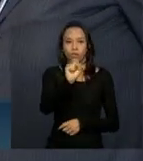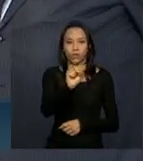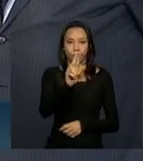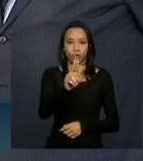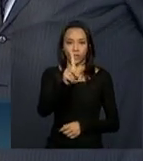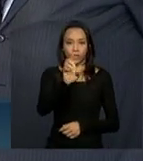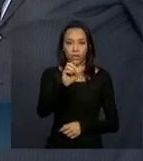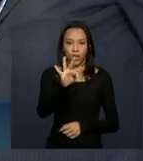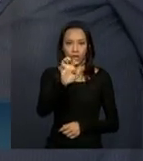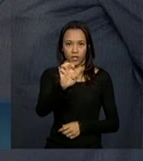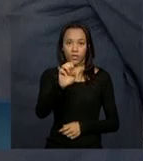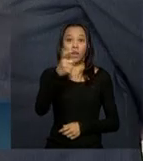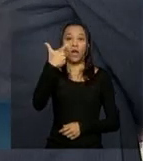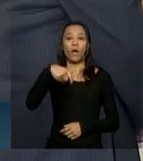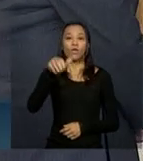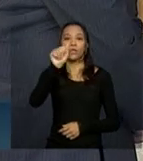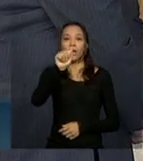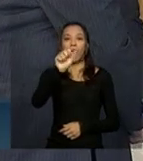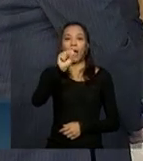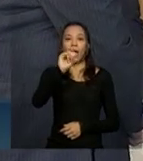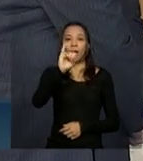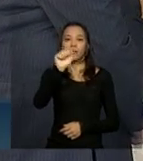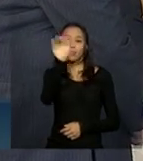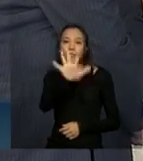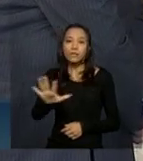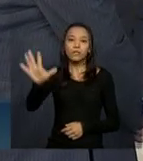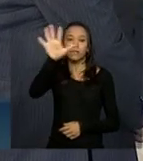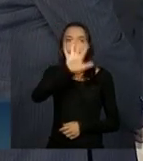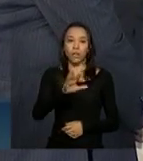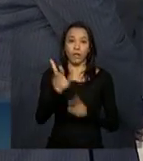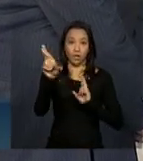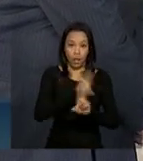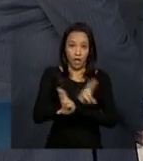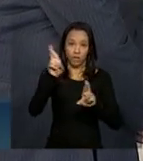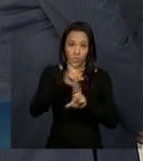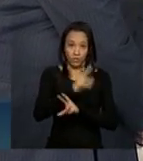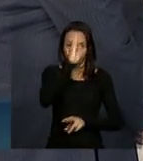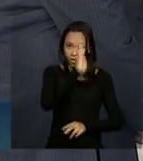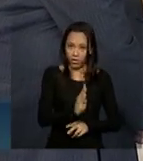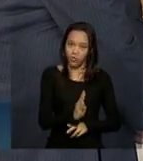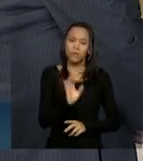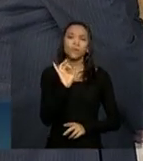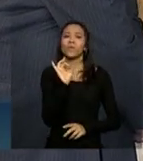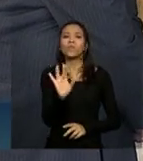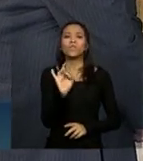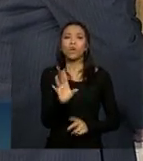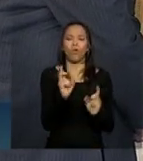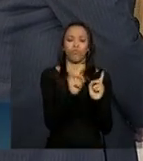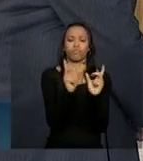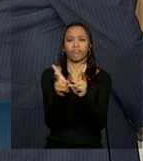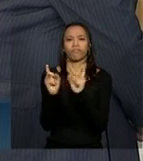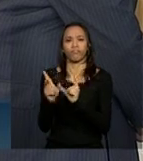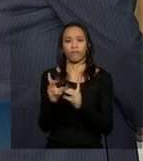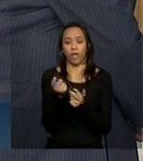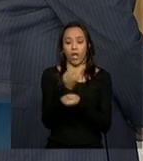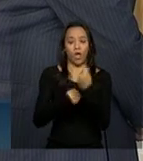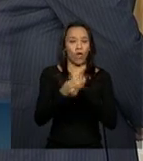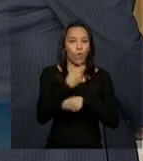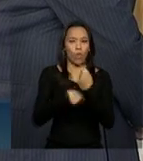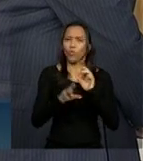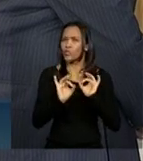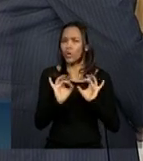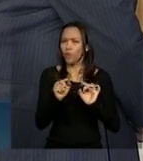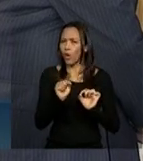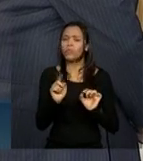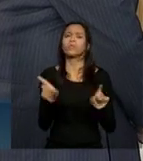sudeste da Ásia. As relações entre Brasil e Timor-Leste não são apenas comerciais e econômicas, mas